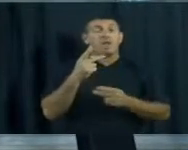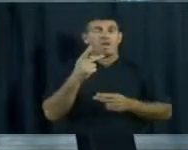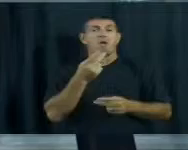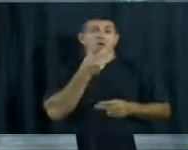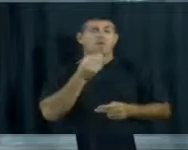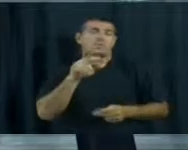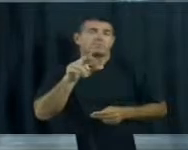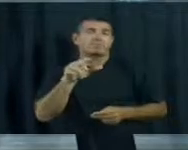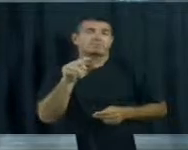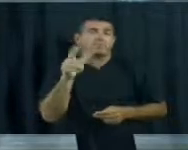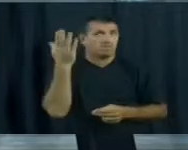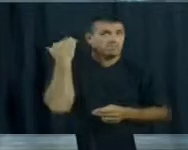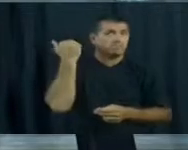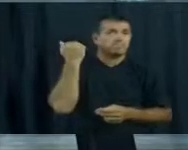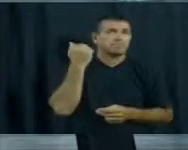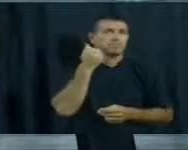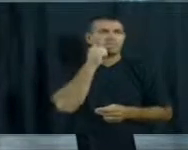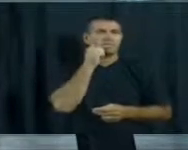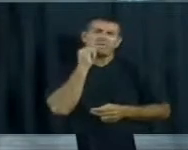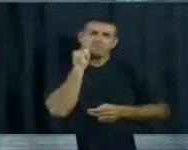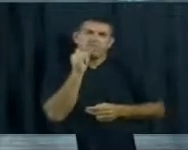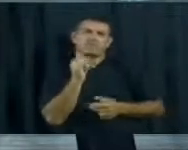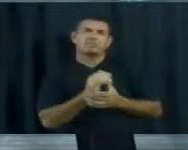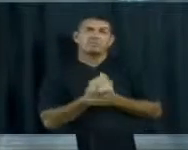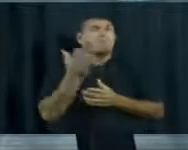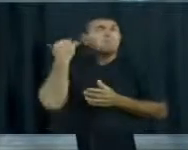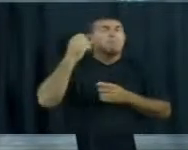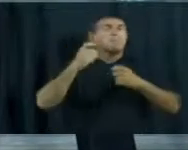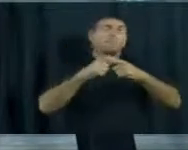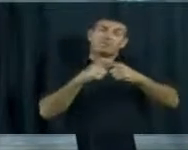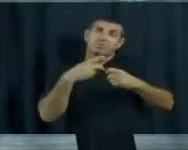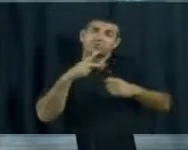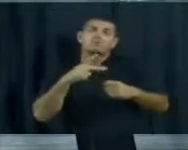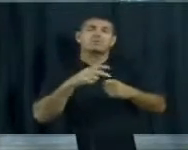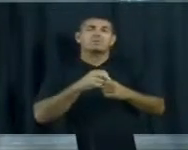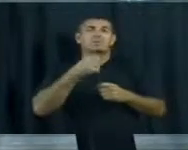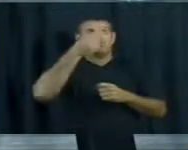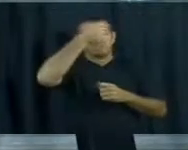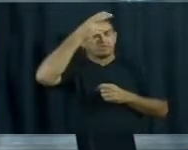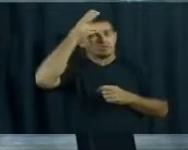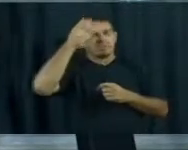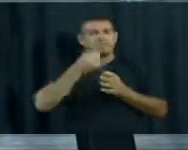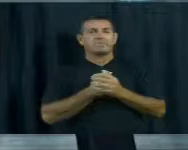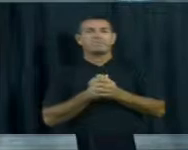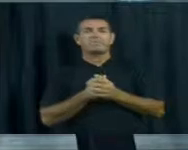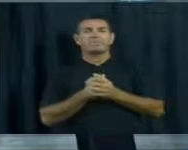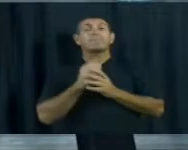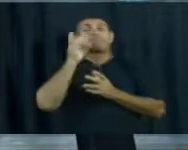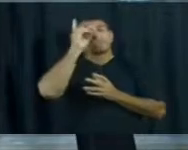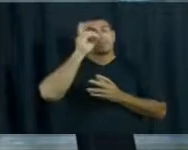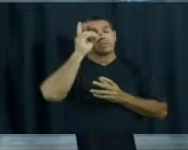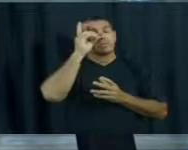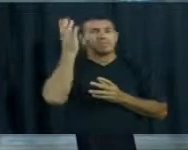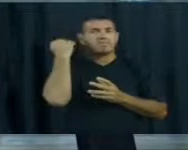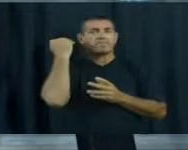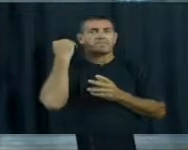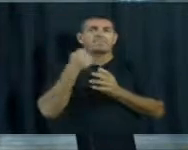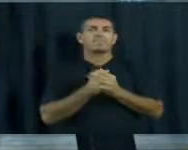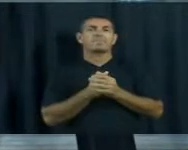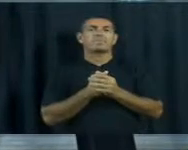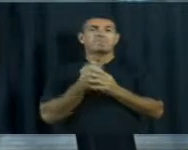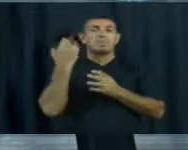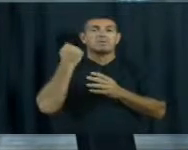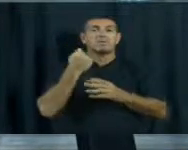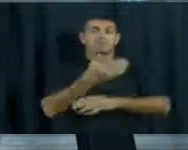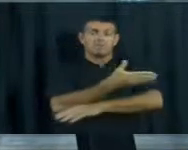dela, na época que o senhor era só, apenas médico, né, não legislava, ele tinha uma deficiência, né,